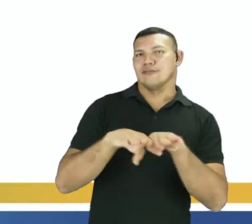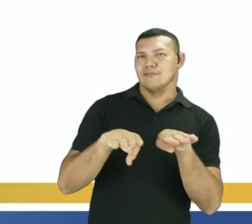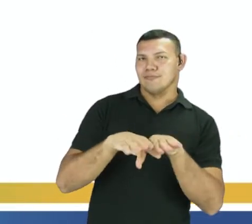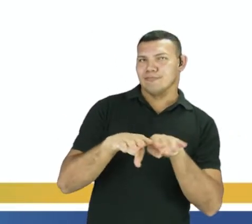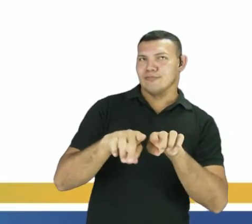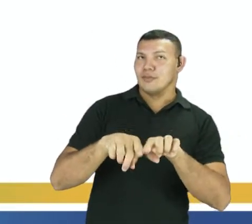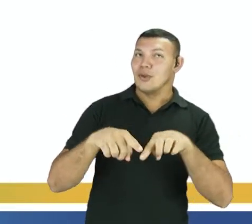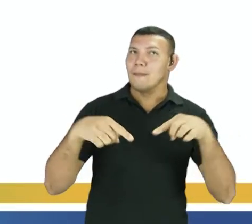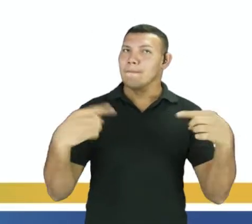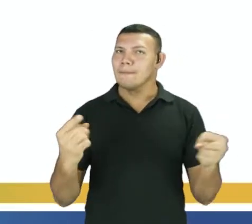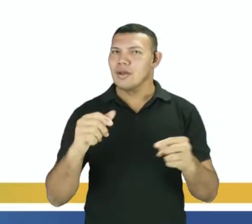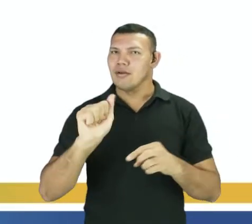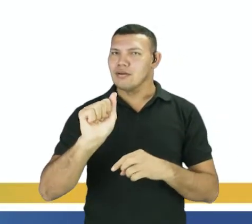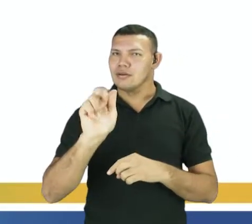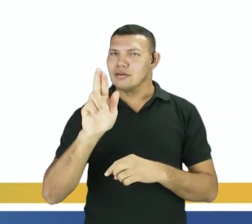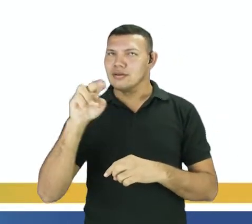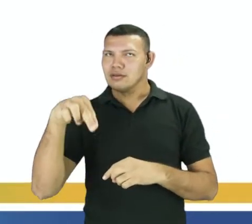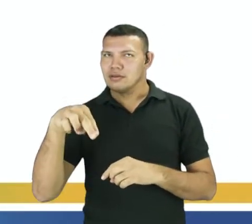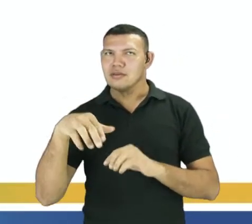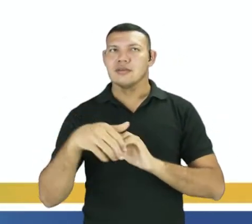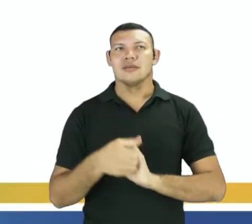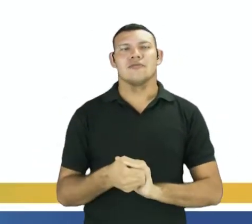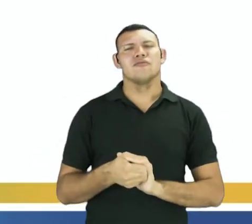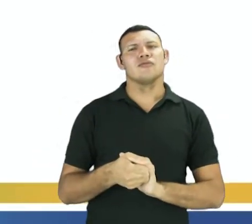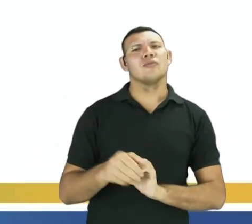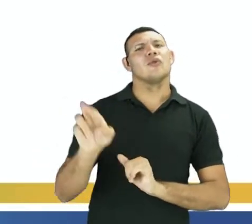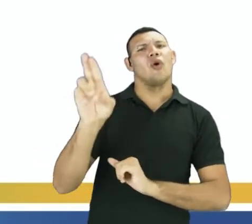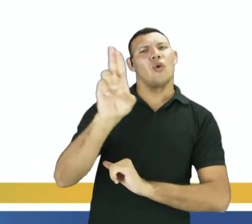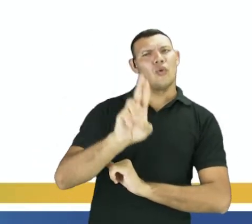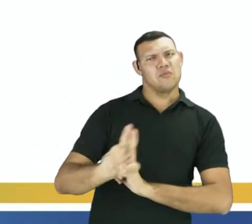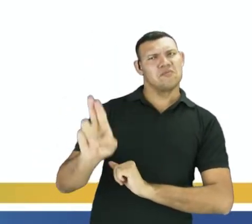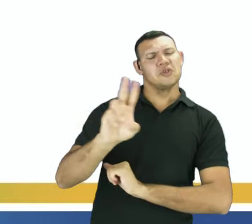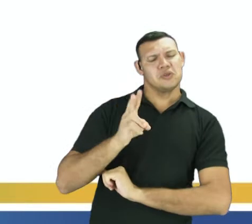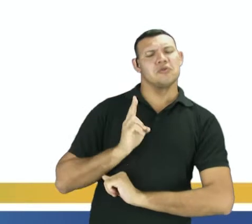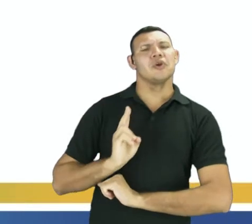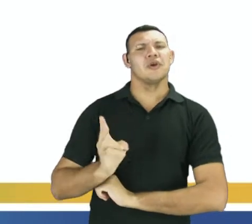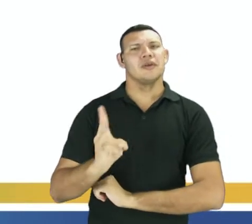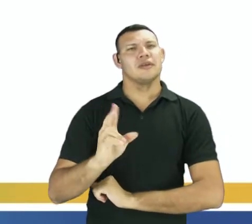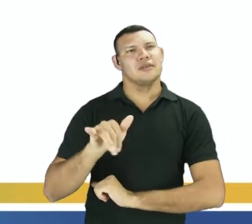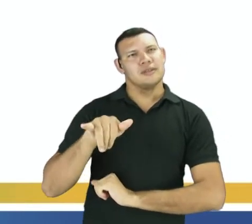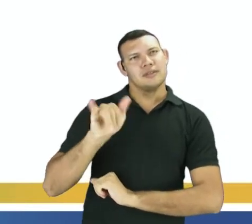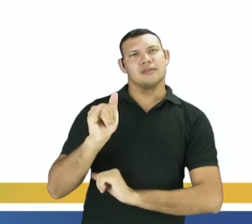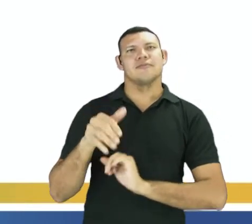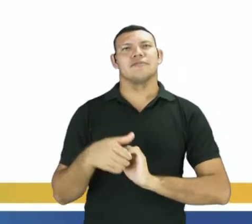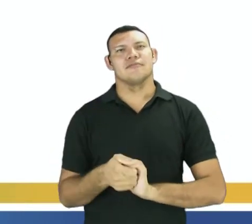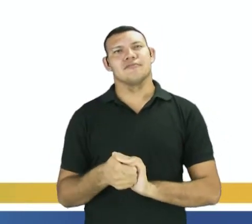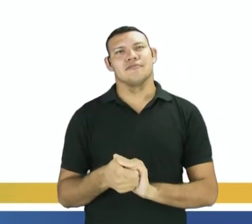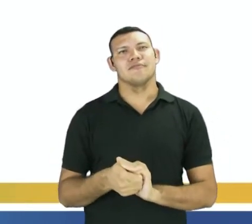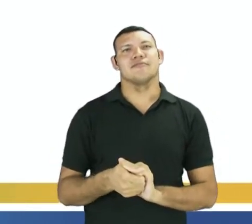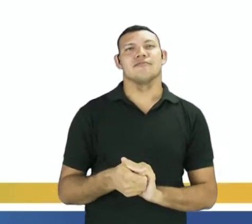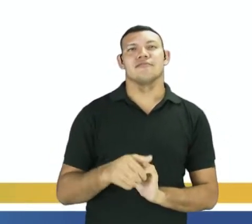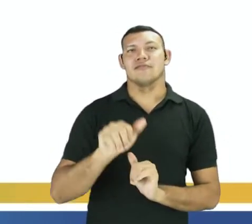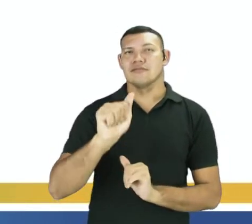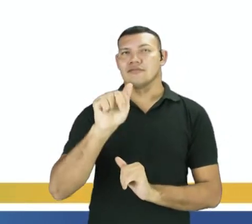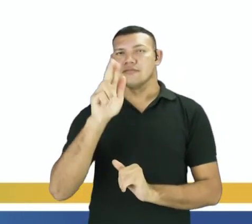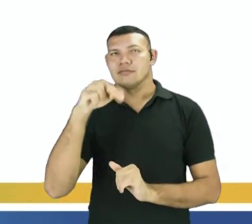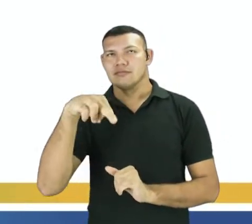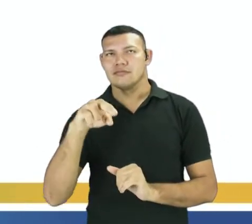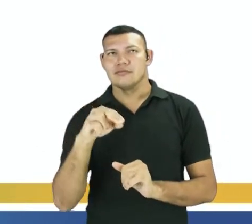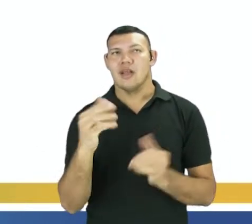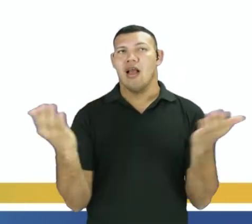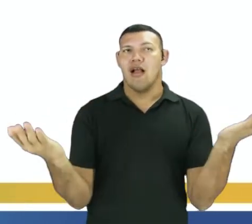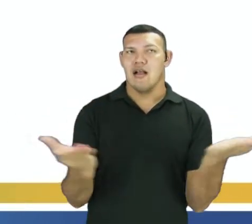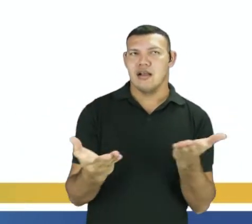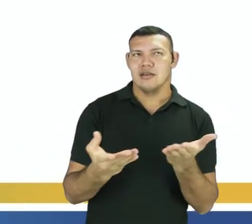siendo llamada esta letra, es la más utilizada, ¿está bien? Pero también tenemos además, también, más, aún, ahora,